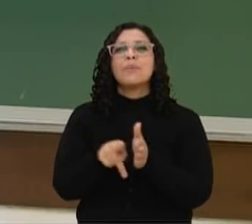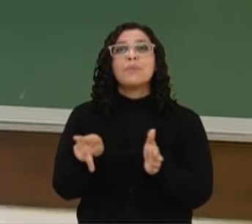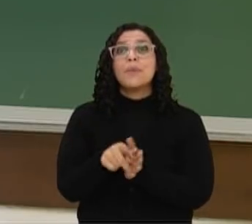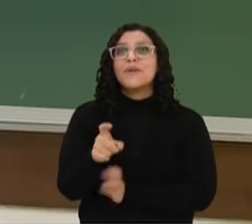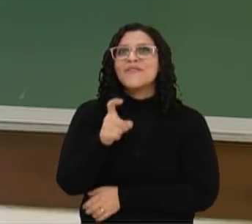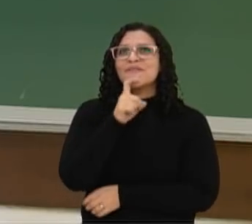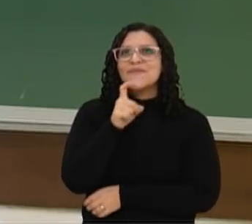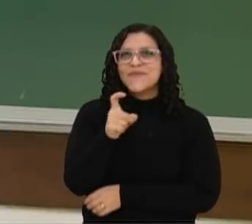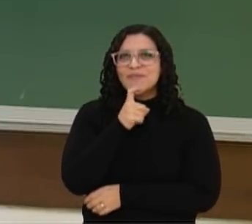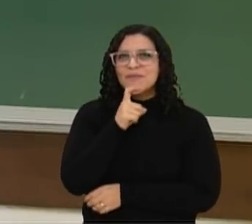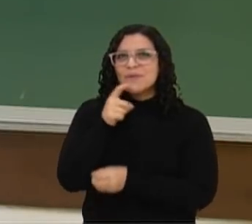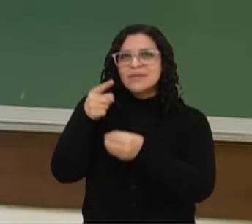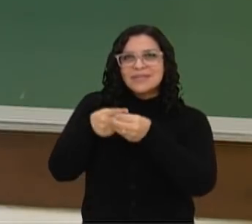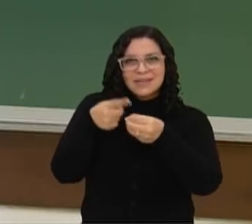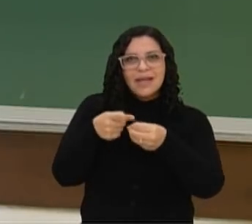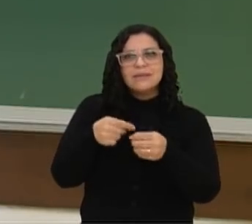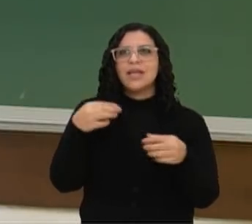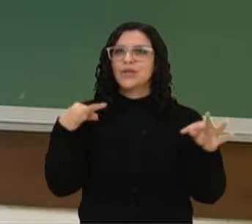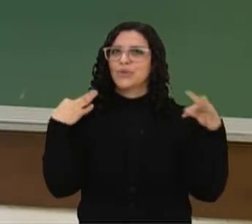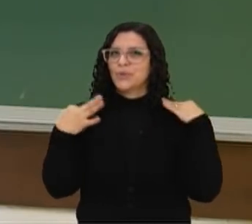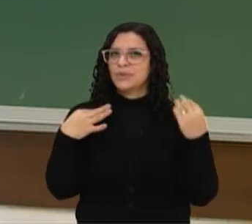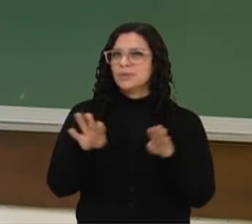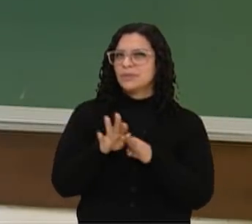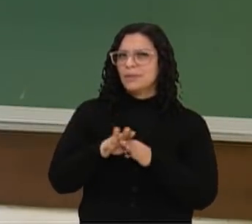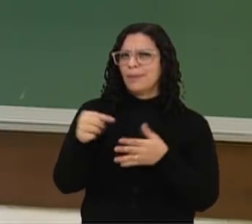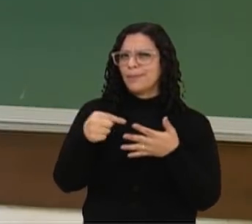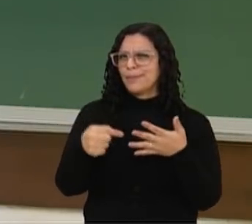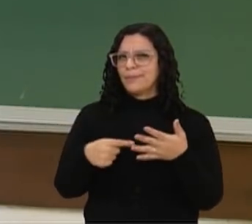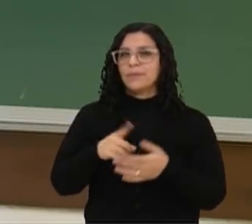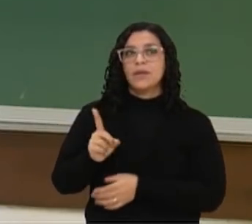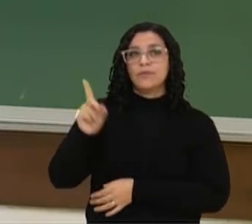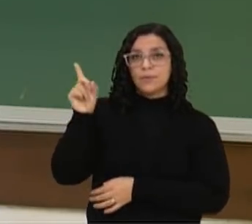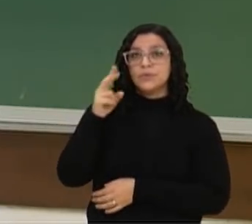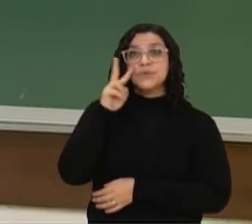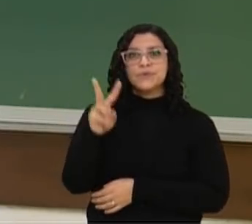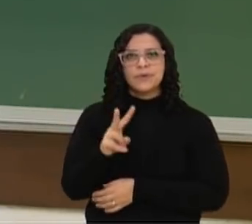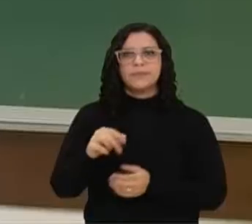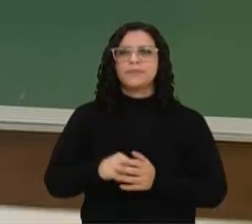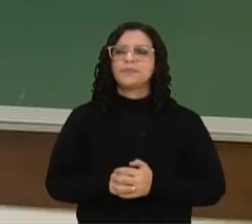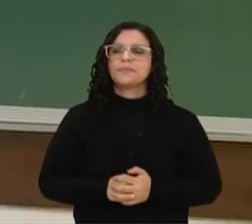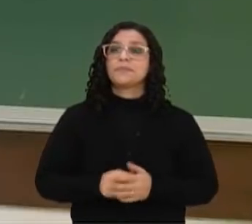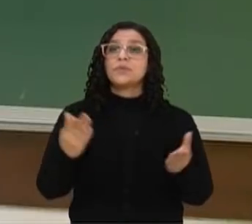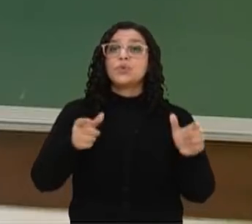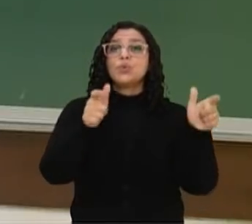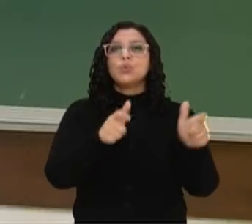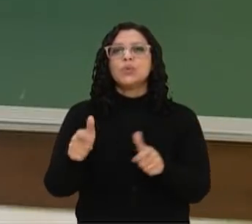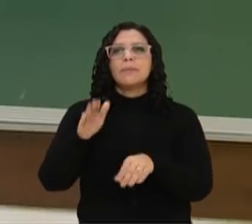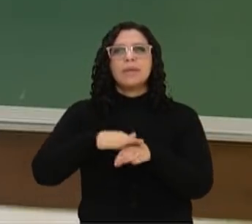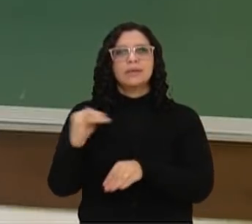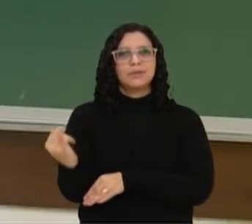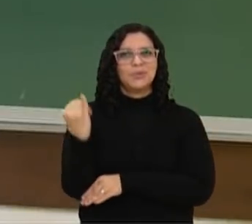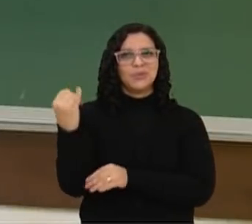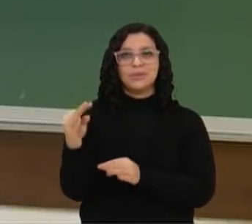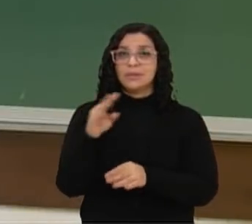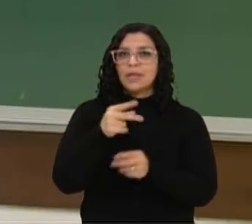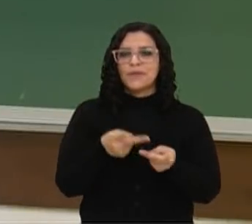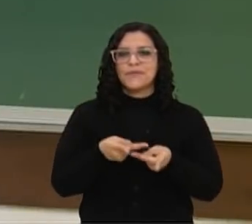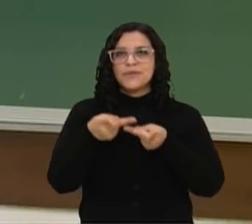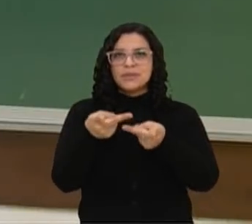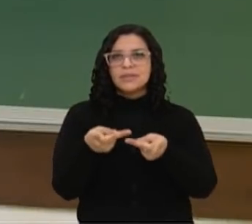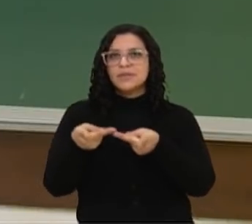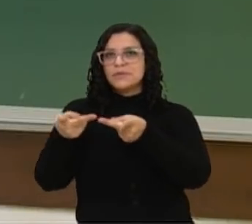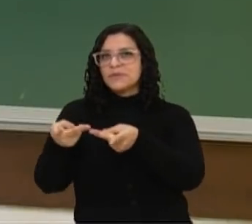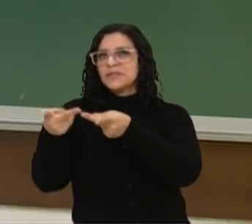de inverno, entre outros, né? E aí vamos ver quais são esses pontos, esses lugares de